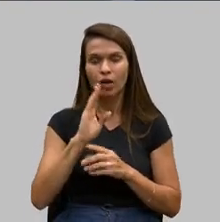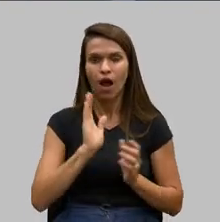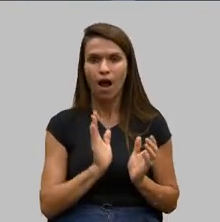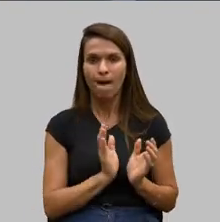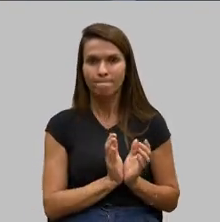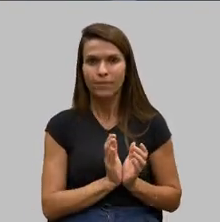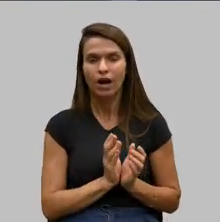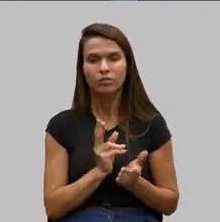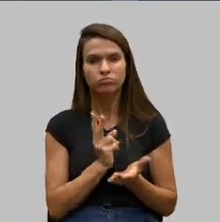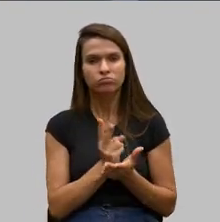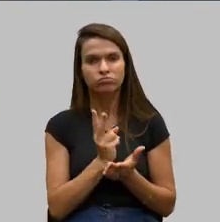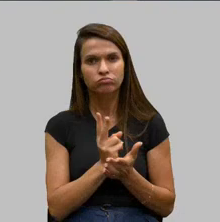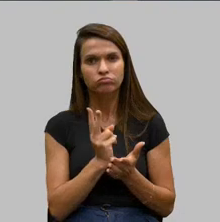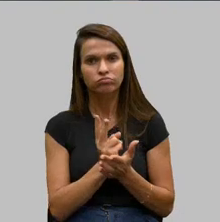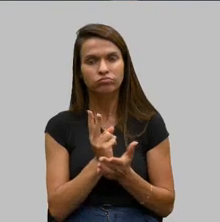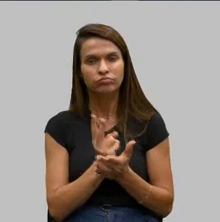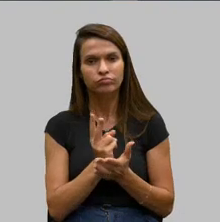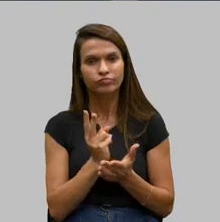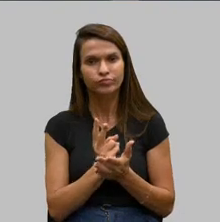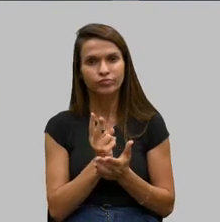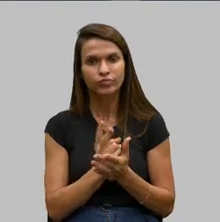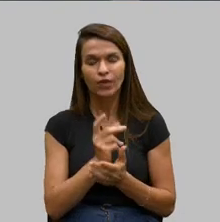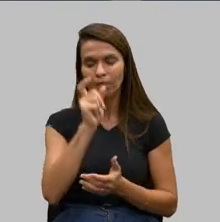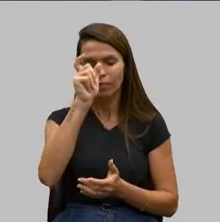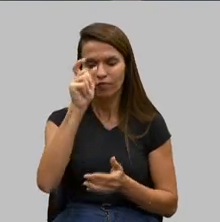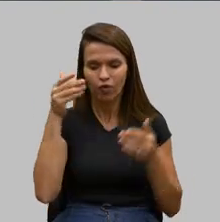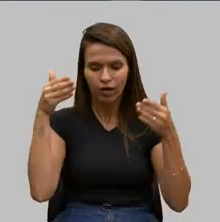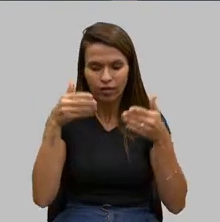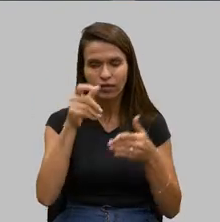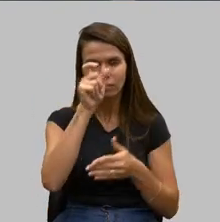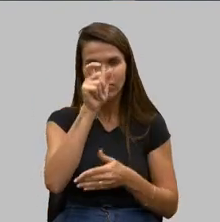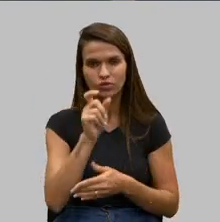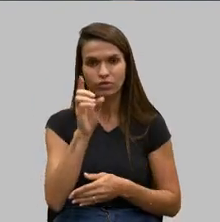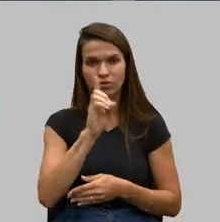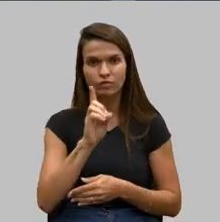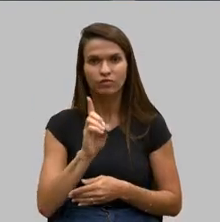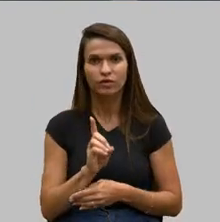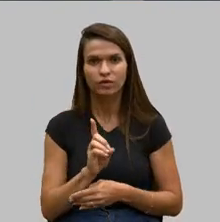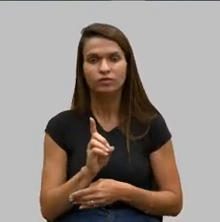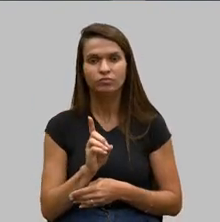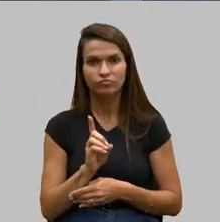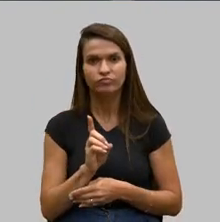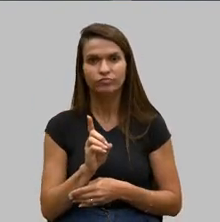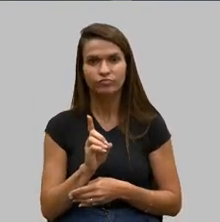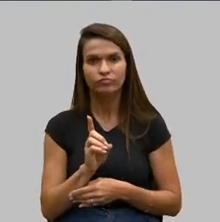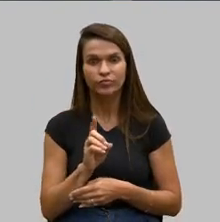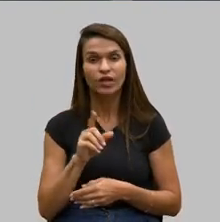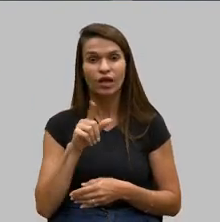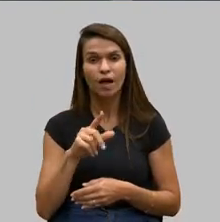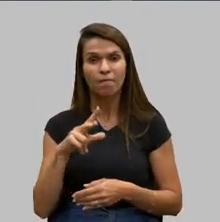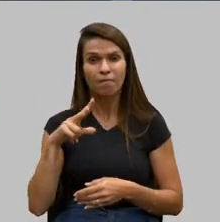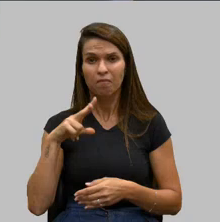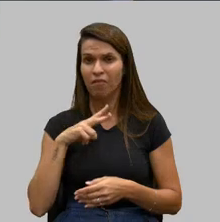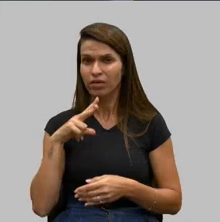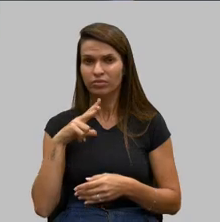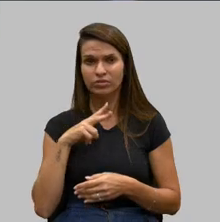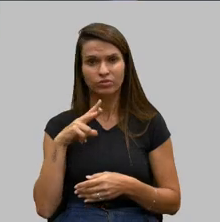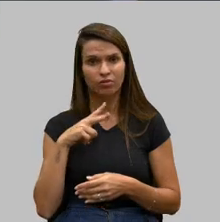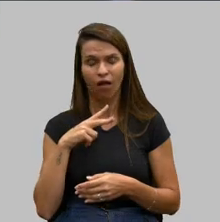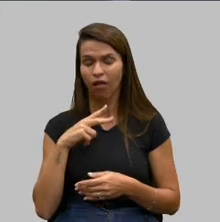pioneiramente um centro do dia para pessoa com deficiência e de forma completamente própria sem qualquer